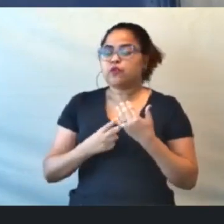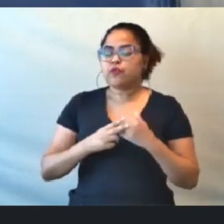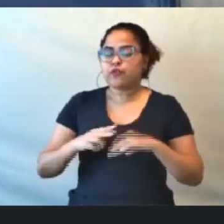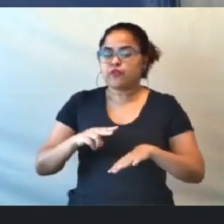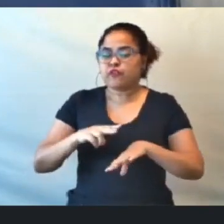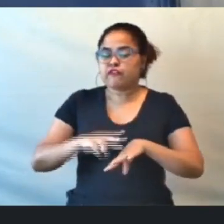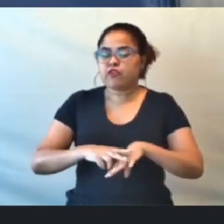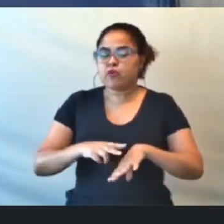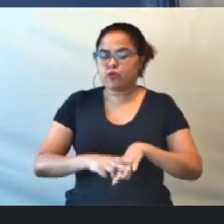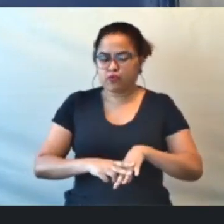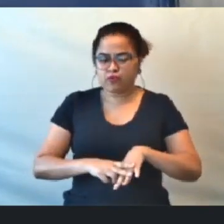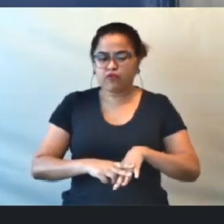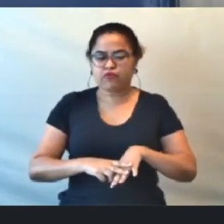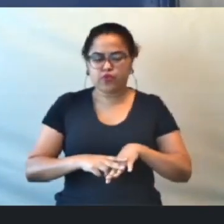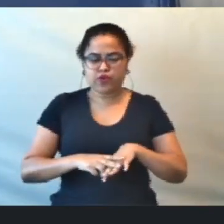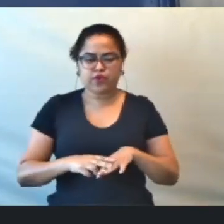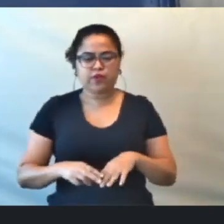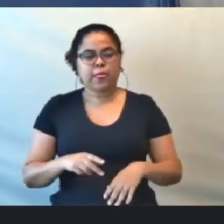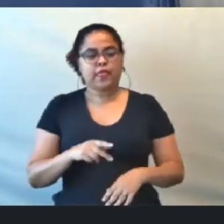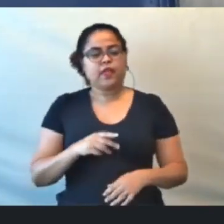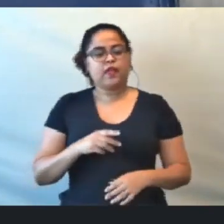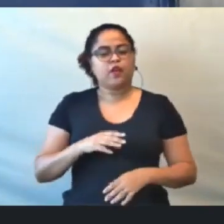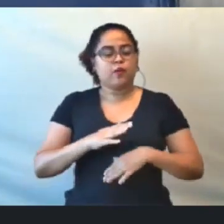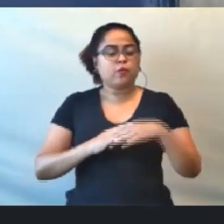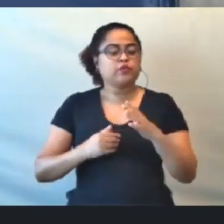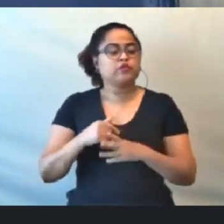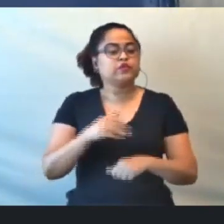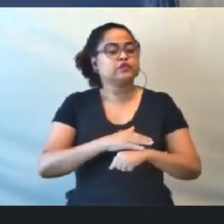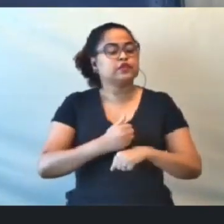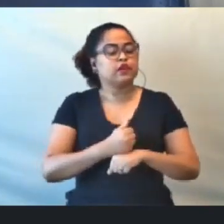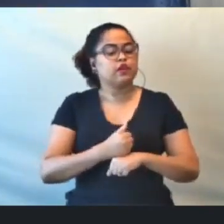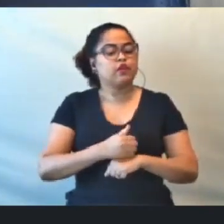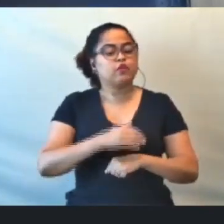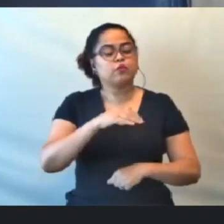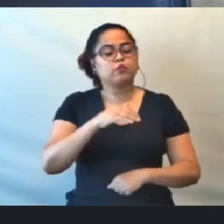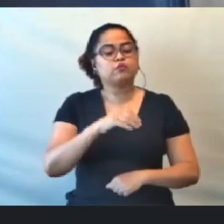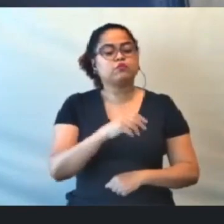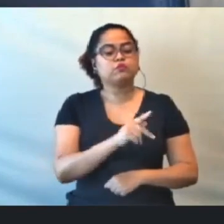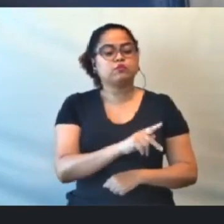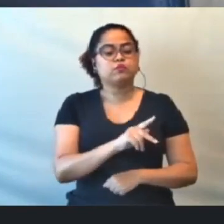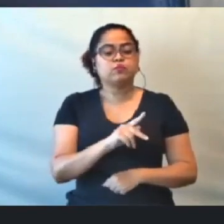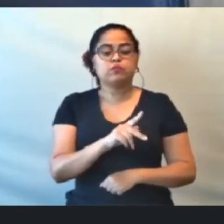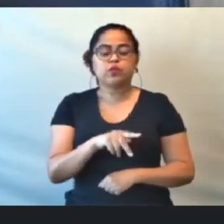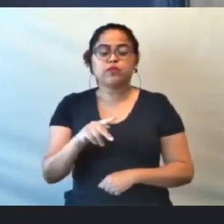professor universitário, cuja atividade é desenvolvida no endereço...